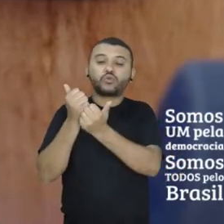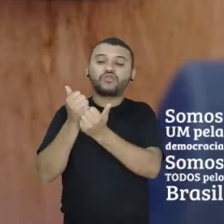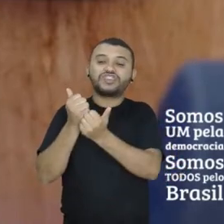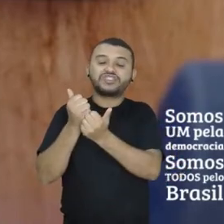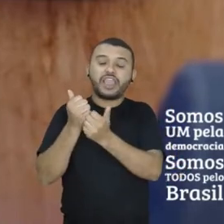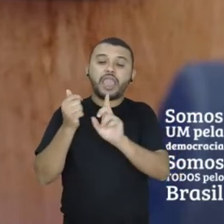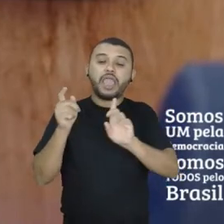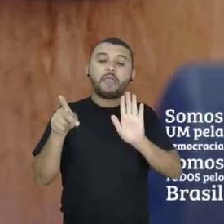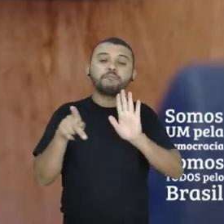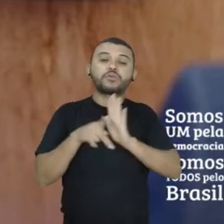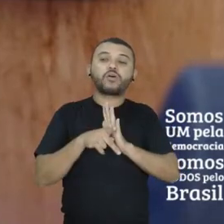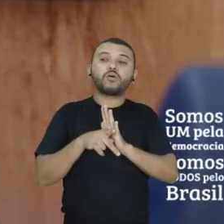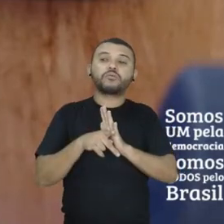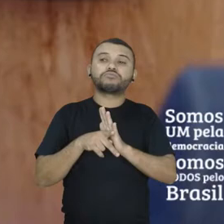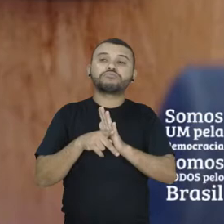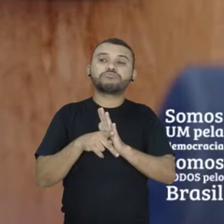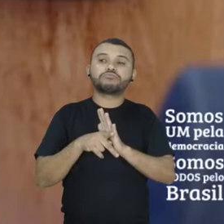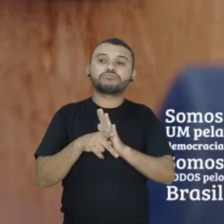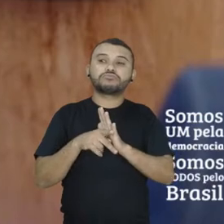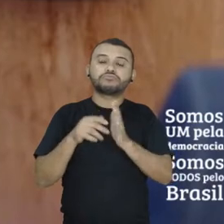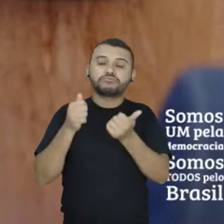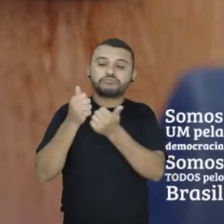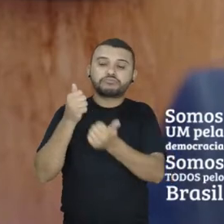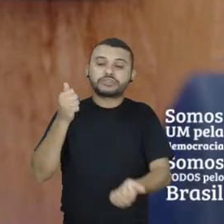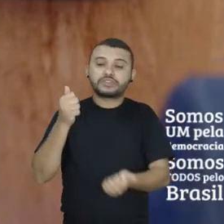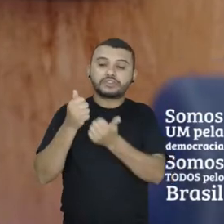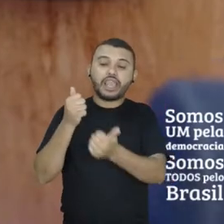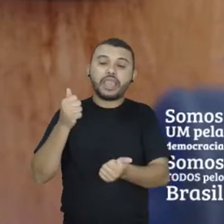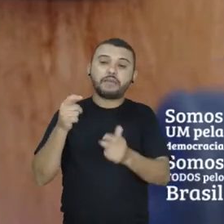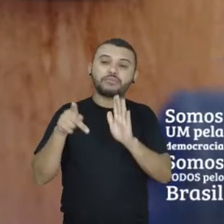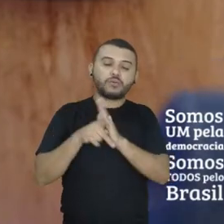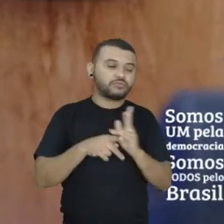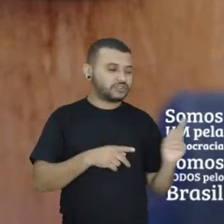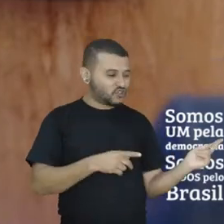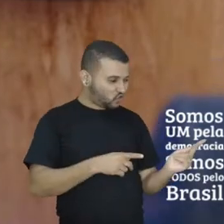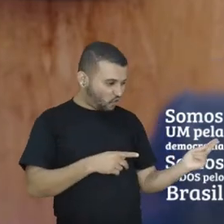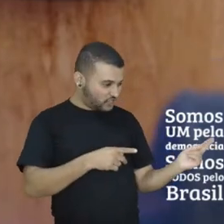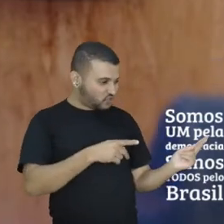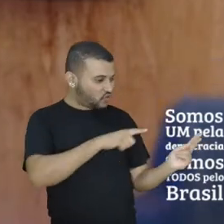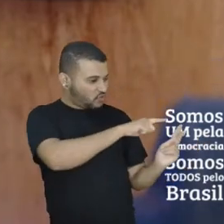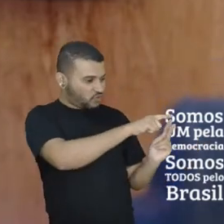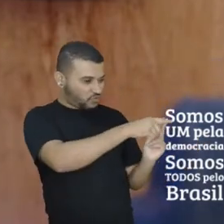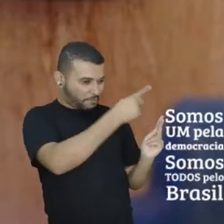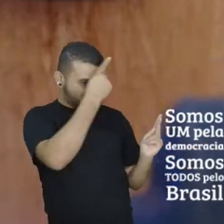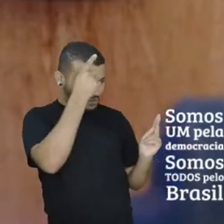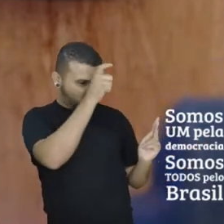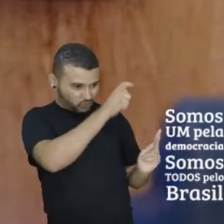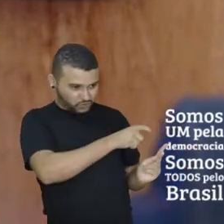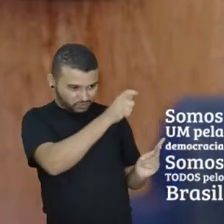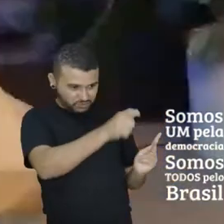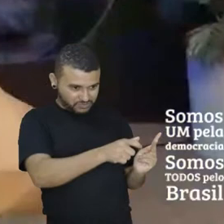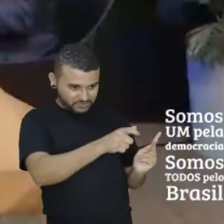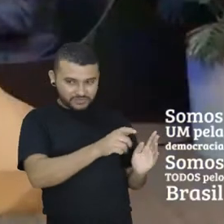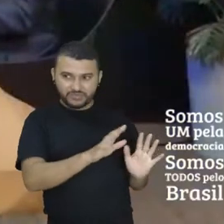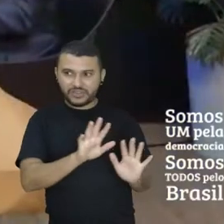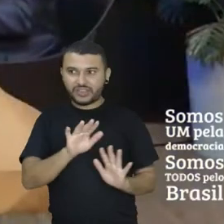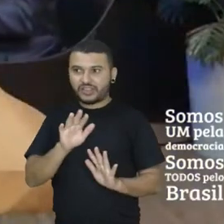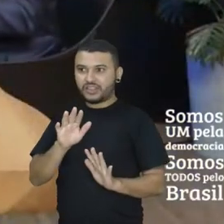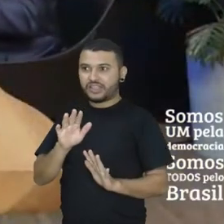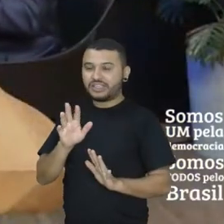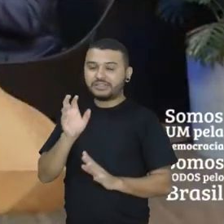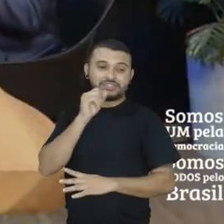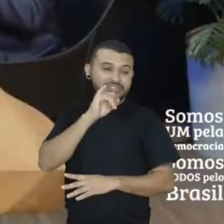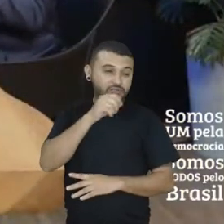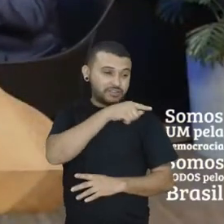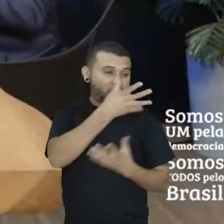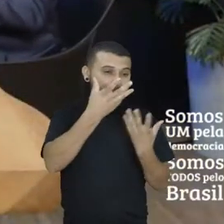estão, Will e Pava. Isso aí. Vocês estão em 2. Se você for pegar um Boeing, um Airbus,